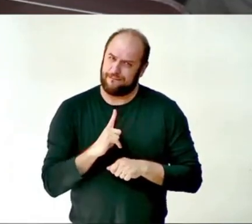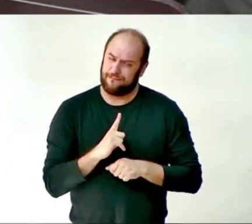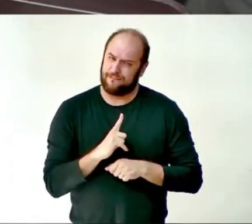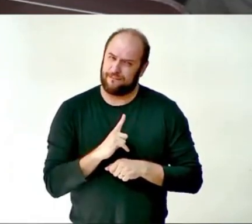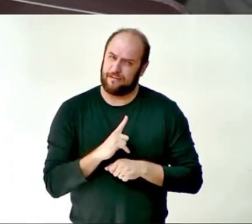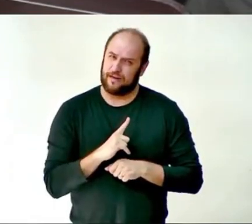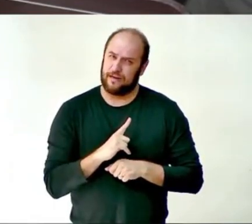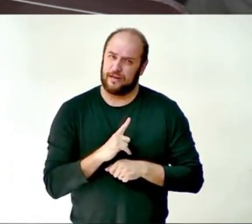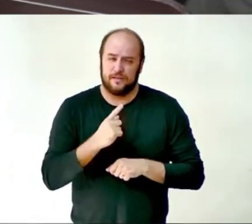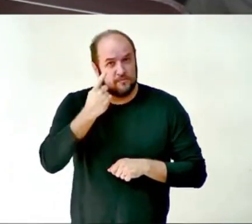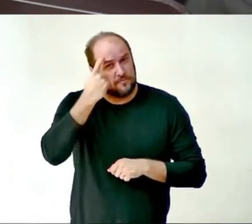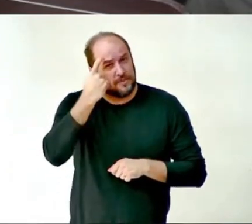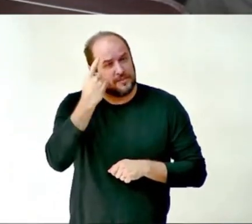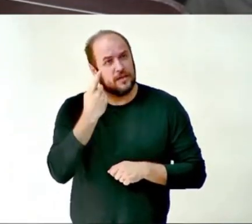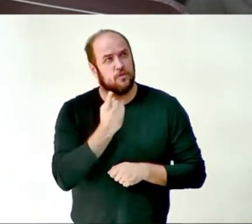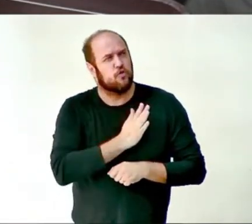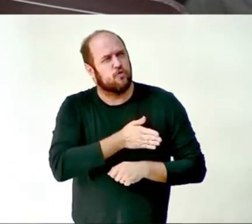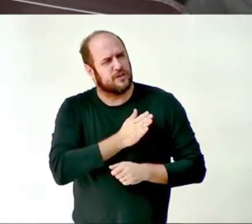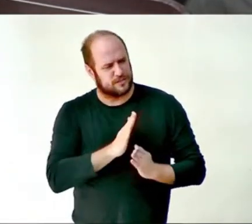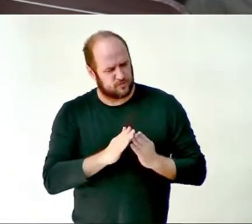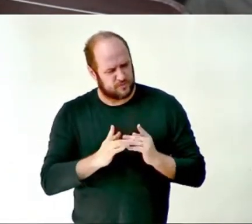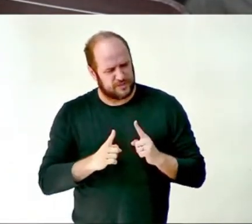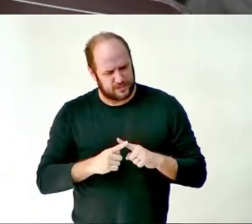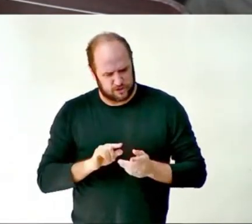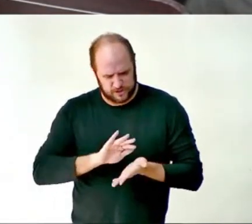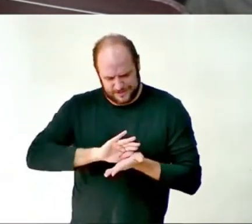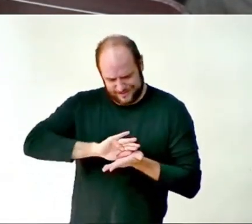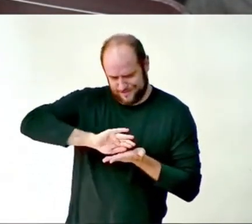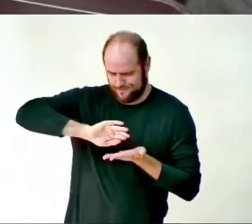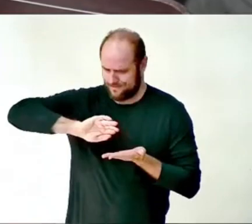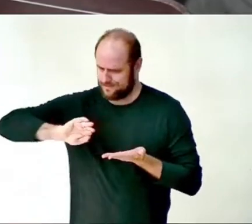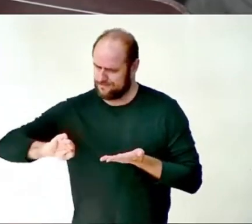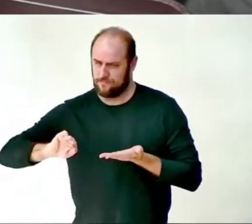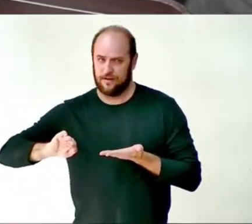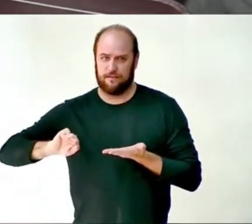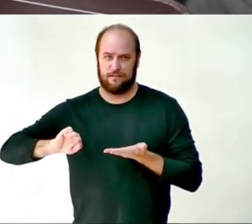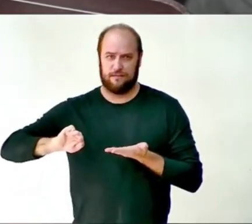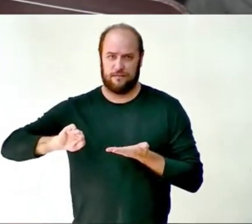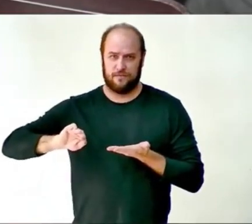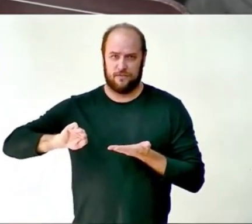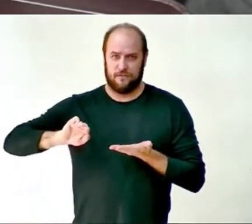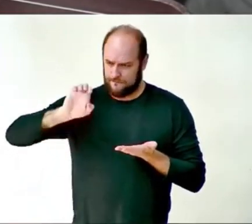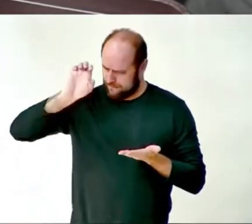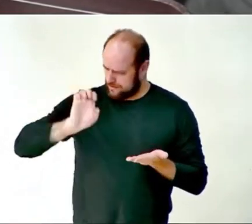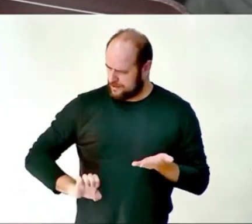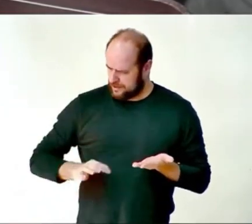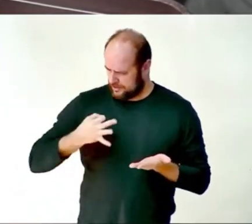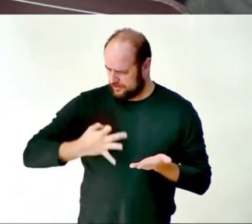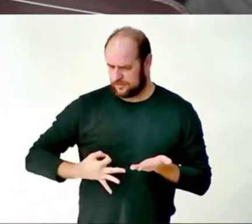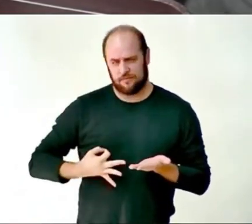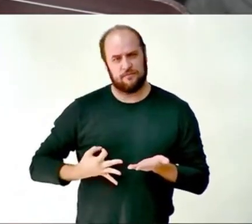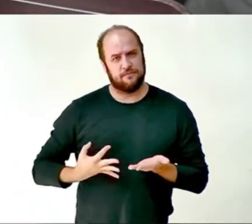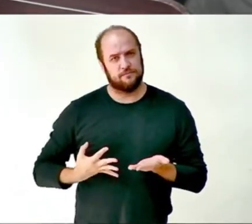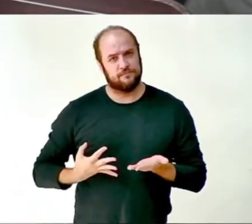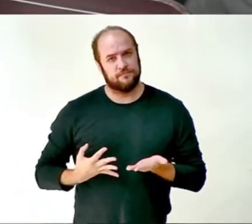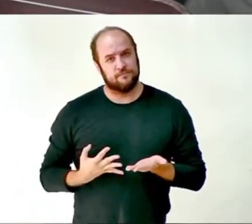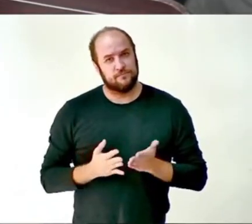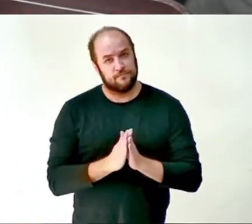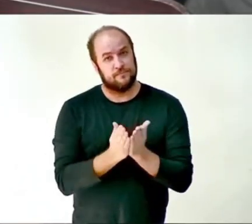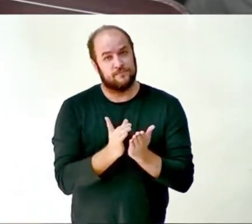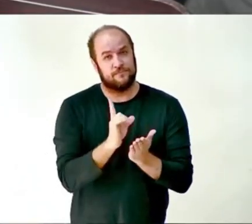que o coração da igreja está separado, moralmente falando? É isso que esses textos mostram. É uma